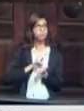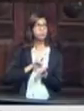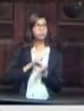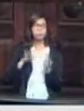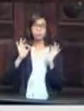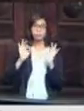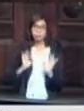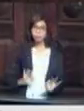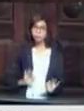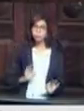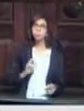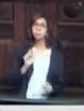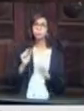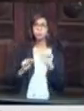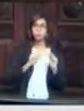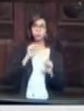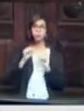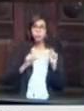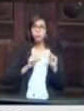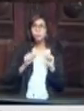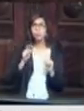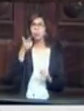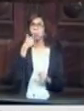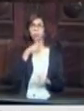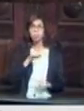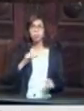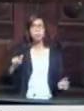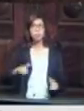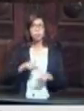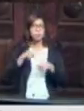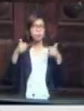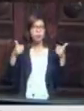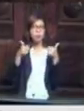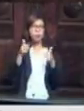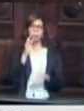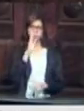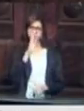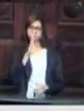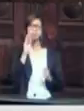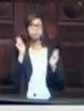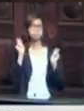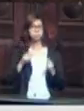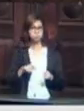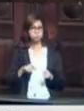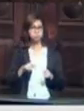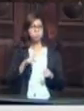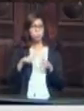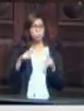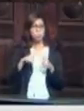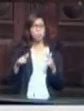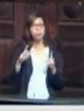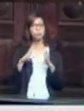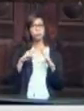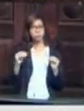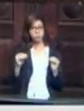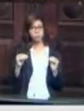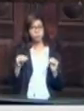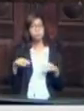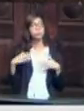exatamente, que aponte uma saída real, concreta da crise. Nesse